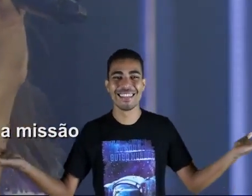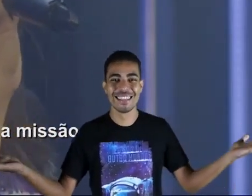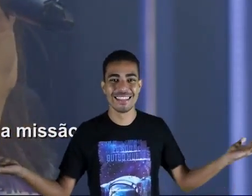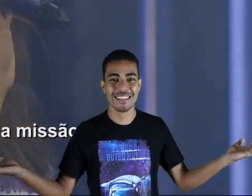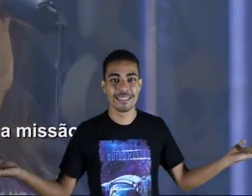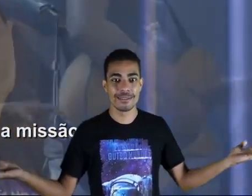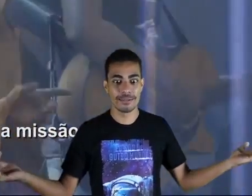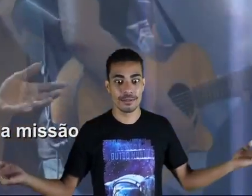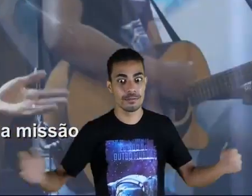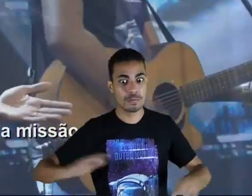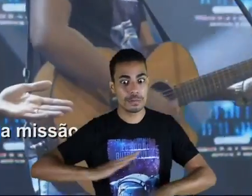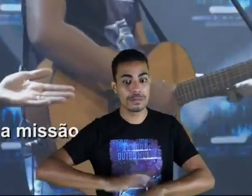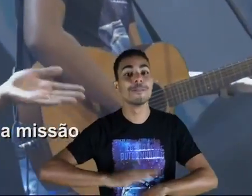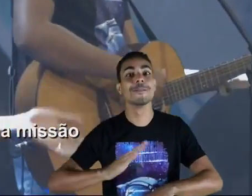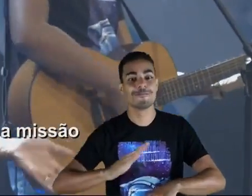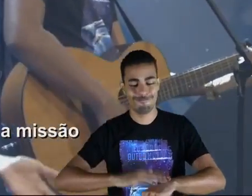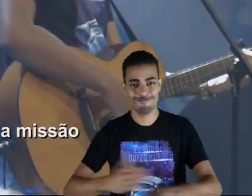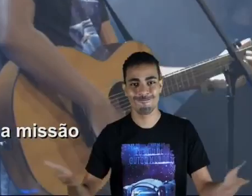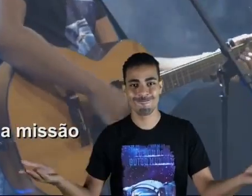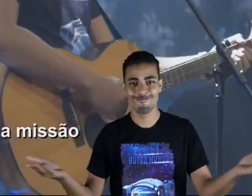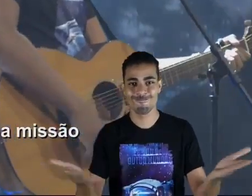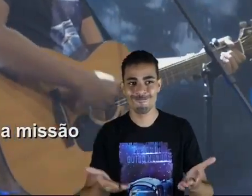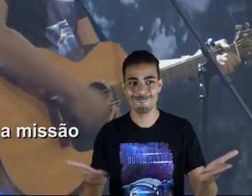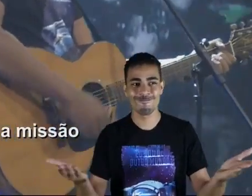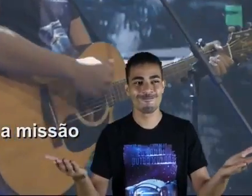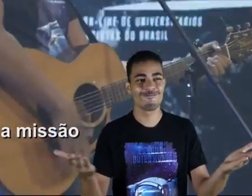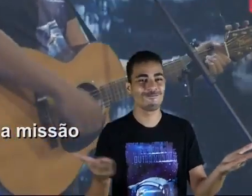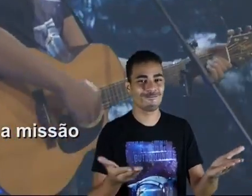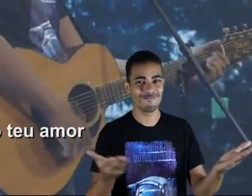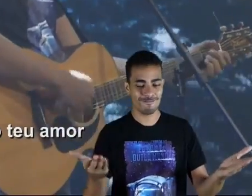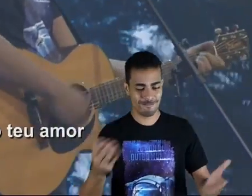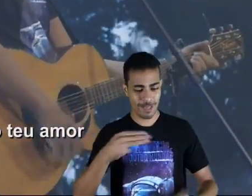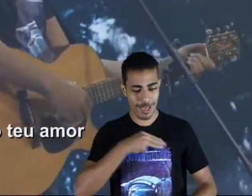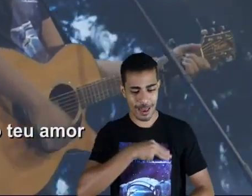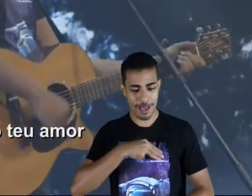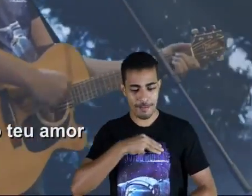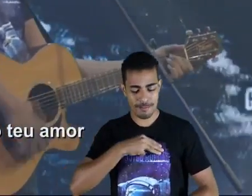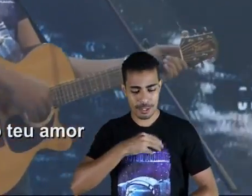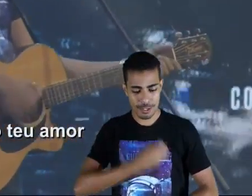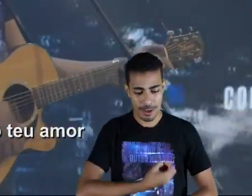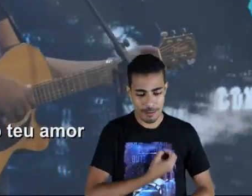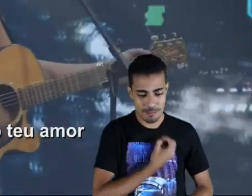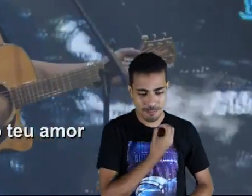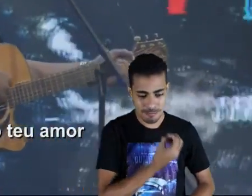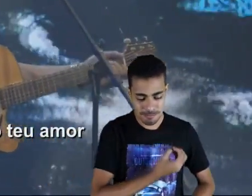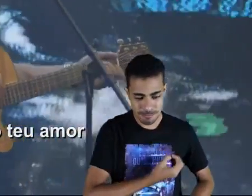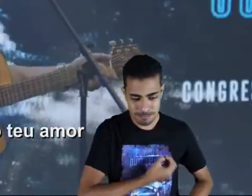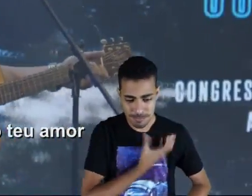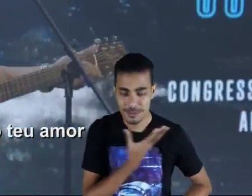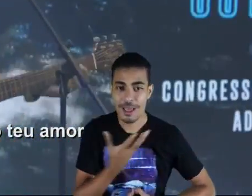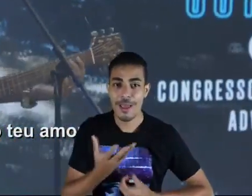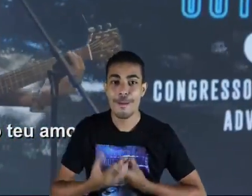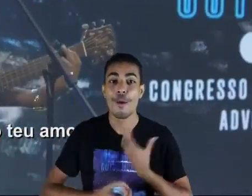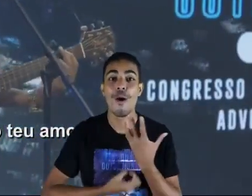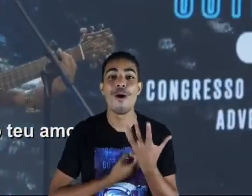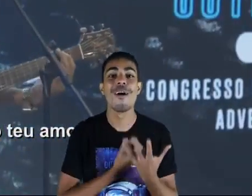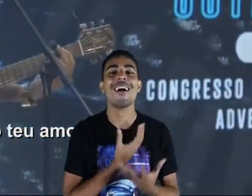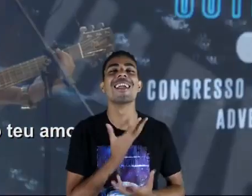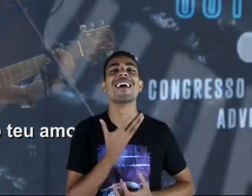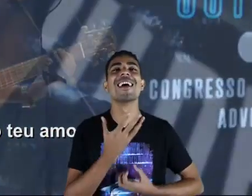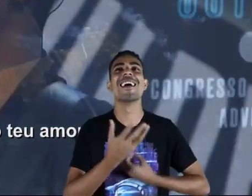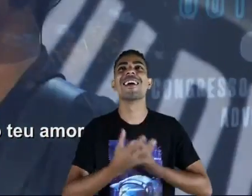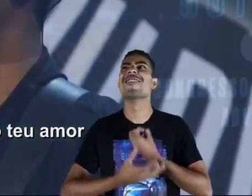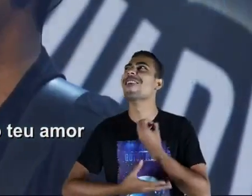proclamar. Então chegou a hora de viver a missão e sem